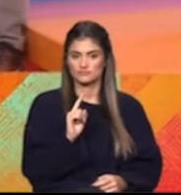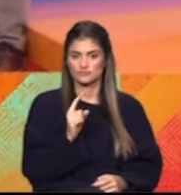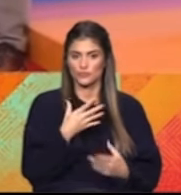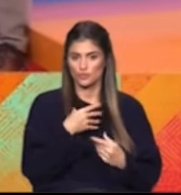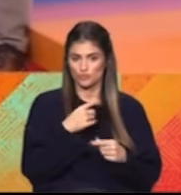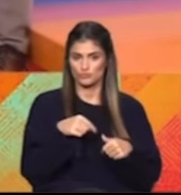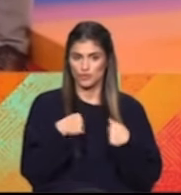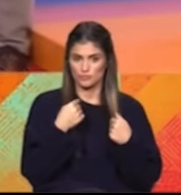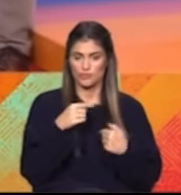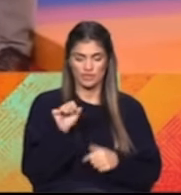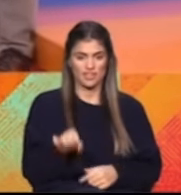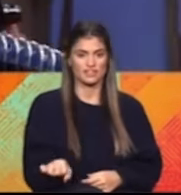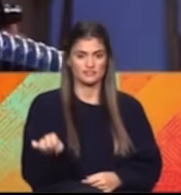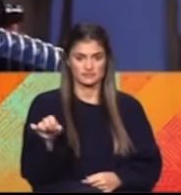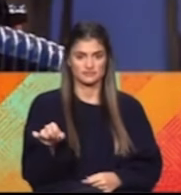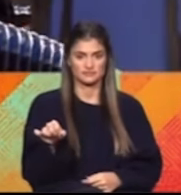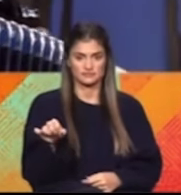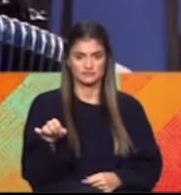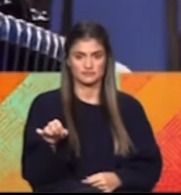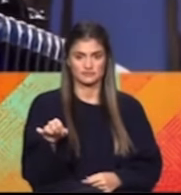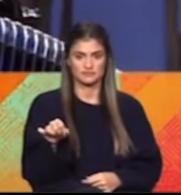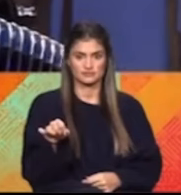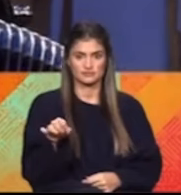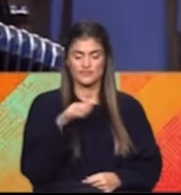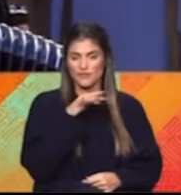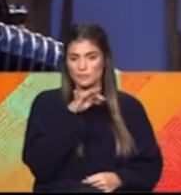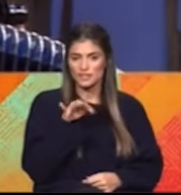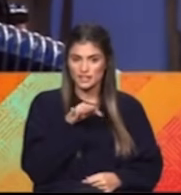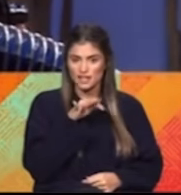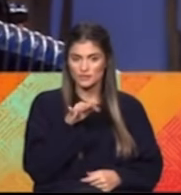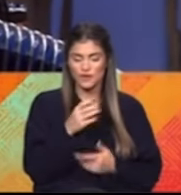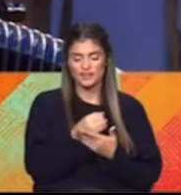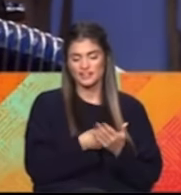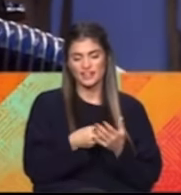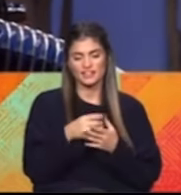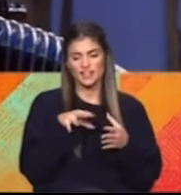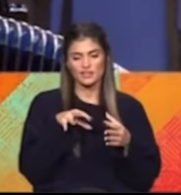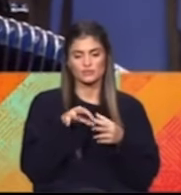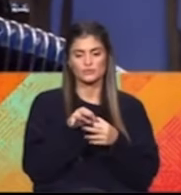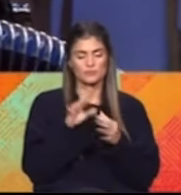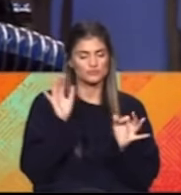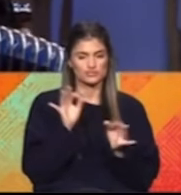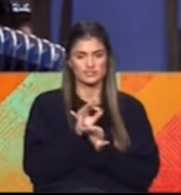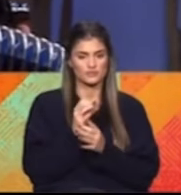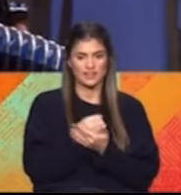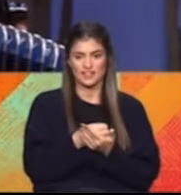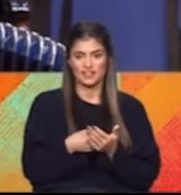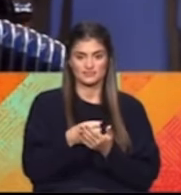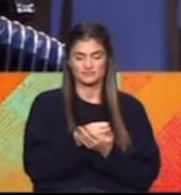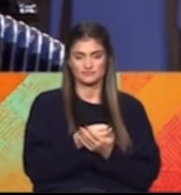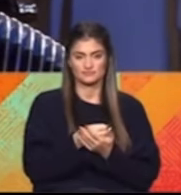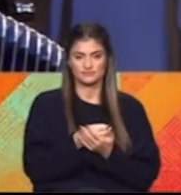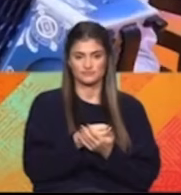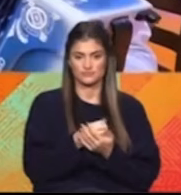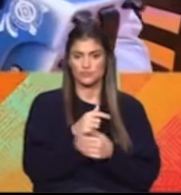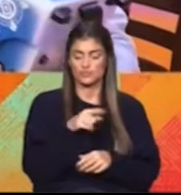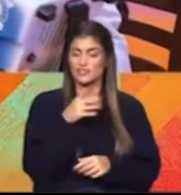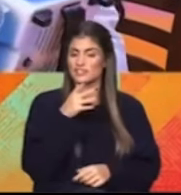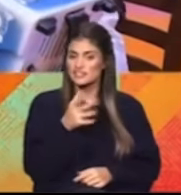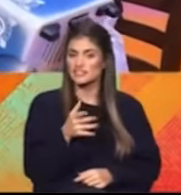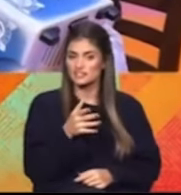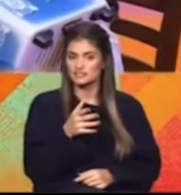próprio dele. Mesmo familiares, não temos ninguém ligado à música. Bem, e não chega à altura de lhe dizer,